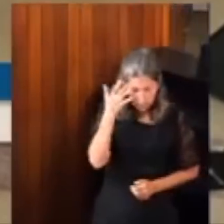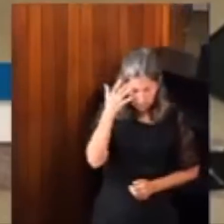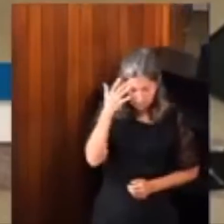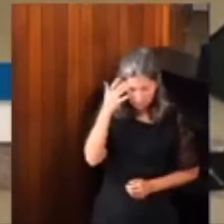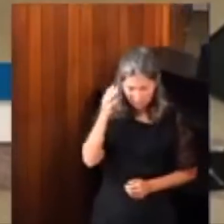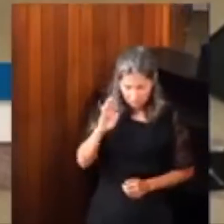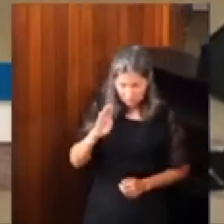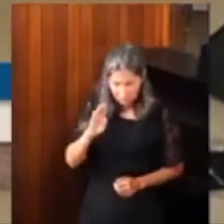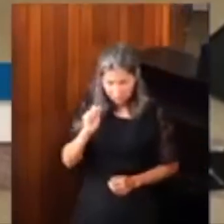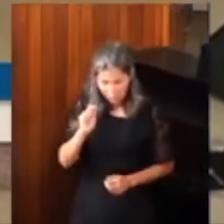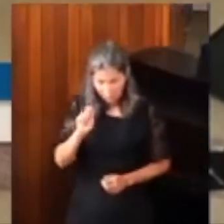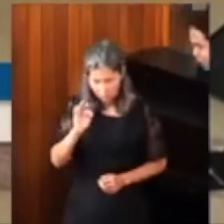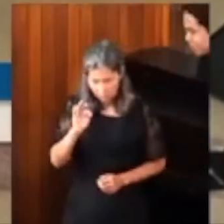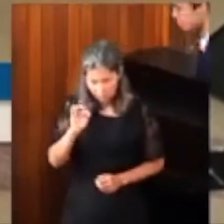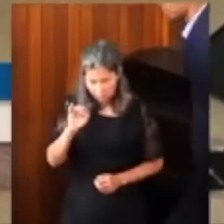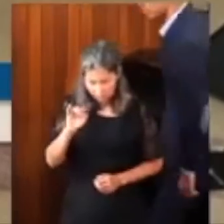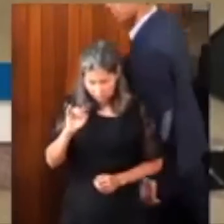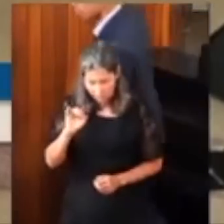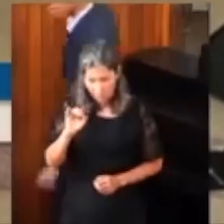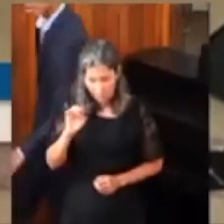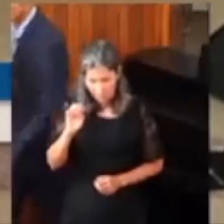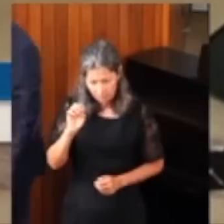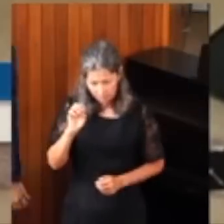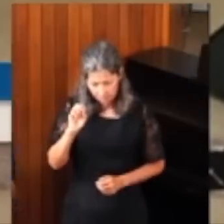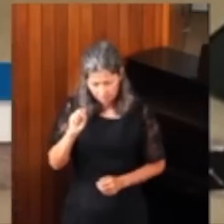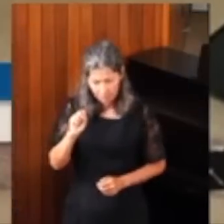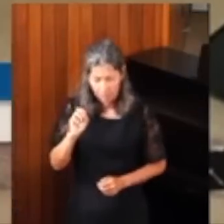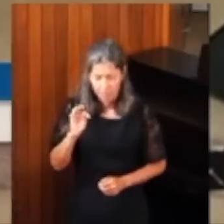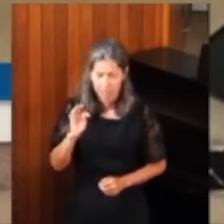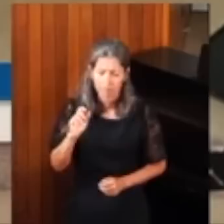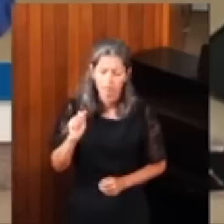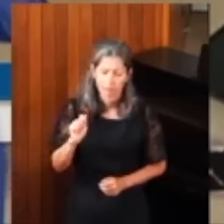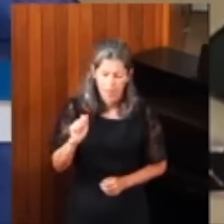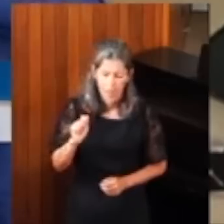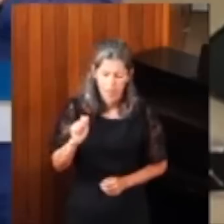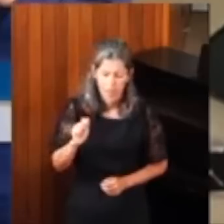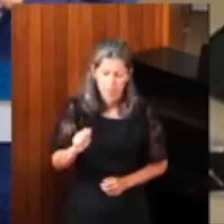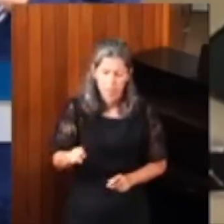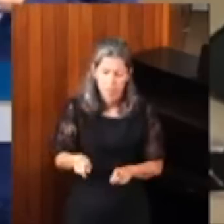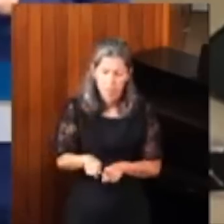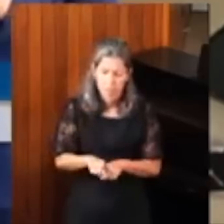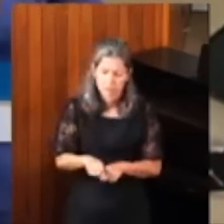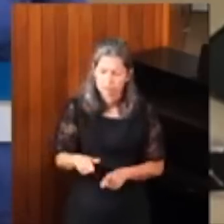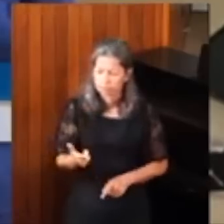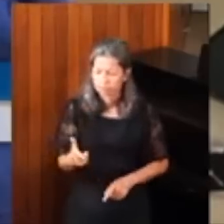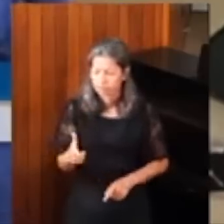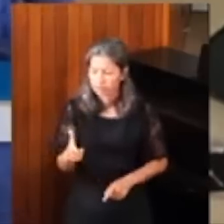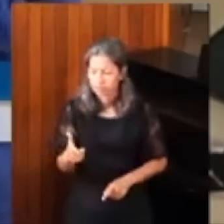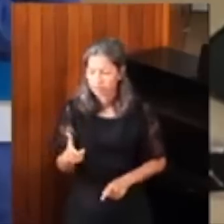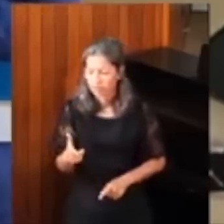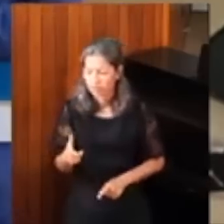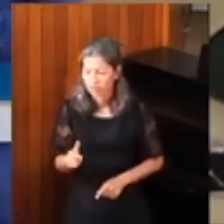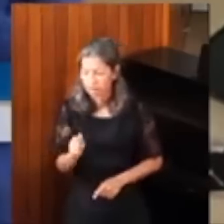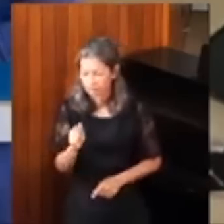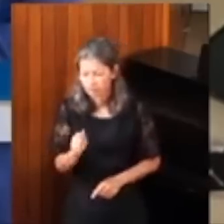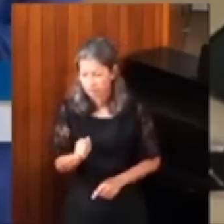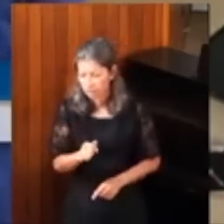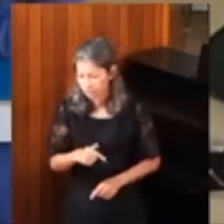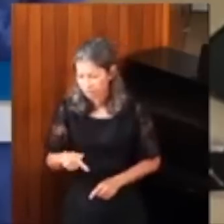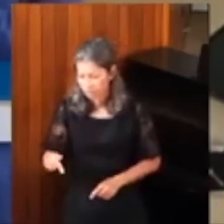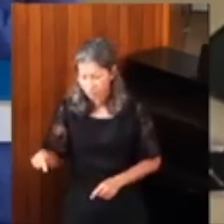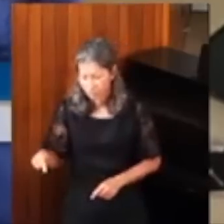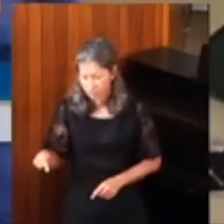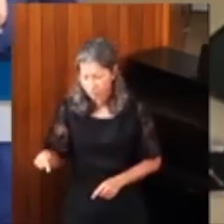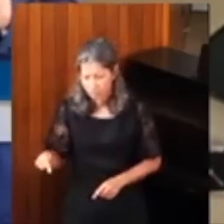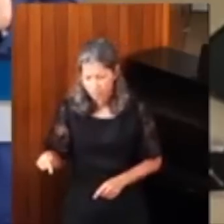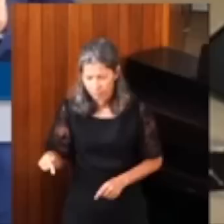adventistas, presbiterianos adventistas, congregacionalistas adventistas. Ainda não havia uma igreja organizada. Eram pessoas de várias igrejas que criam